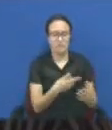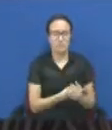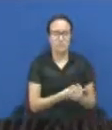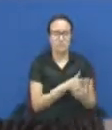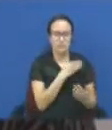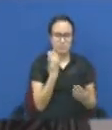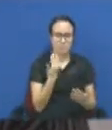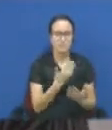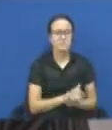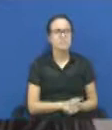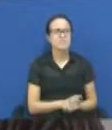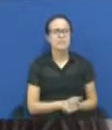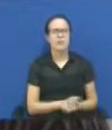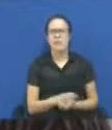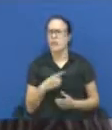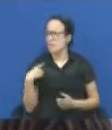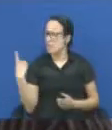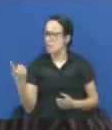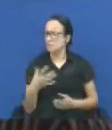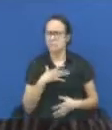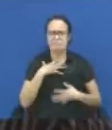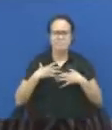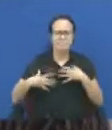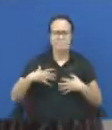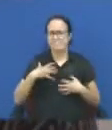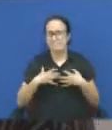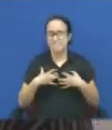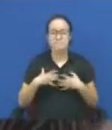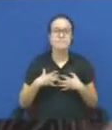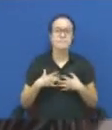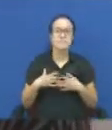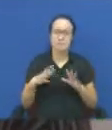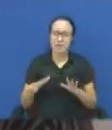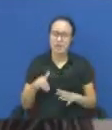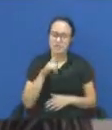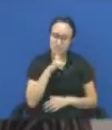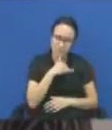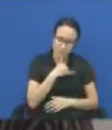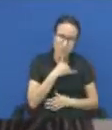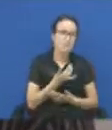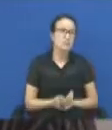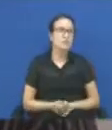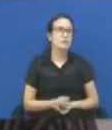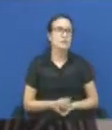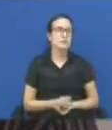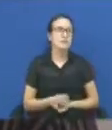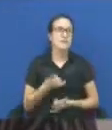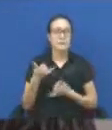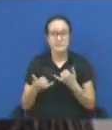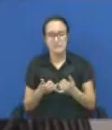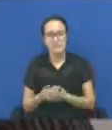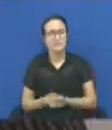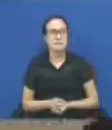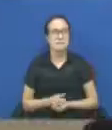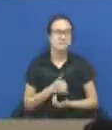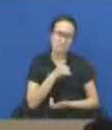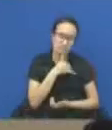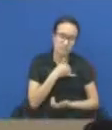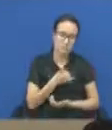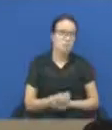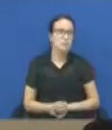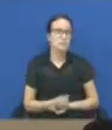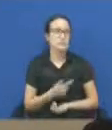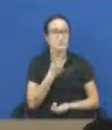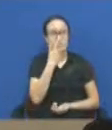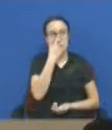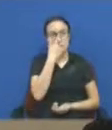E acho que mexeu com todo mundo e não somente comigo, não. Mas fiquei muito triste mesmo pela infelicidade da brincadeira. Para